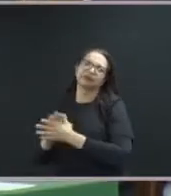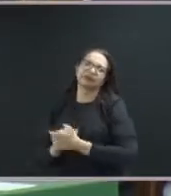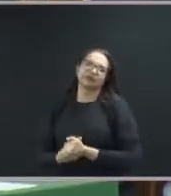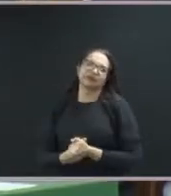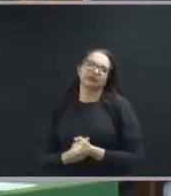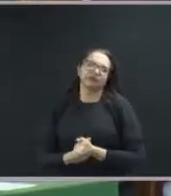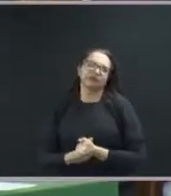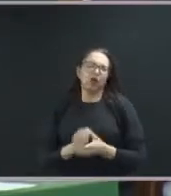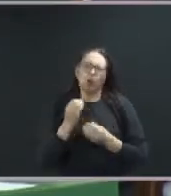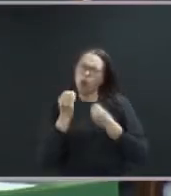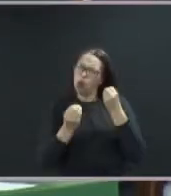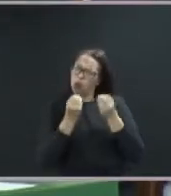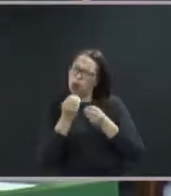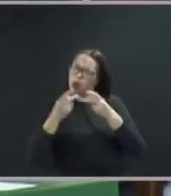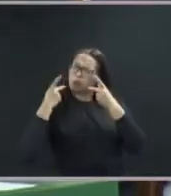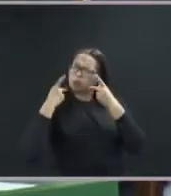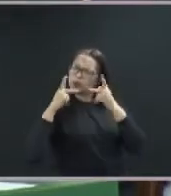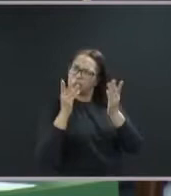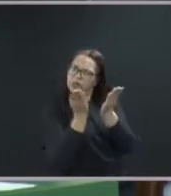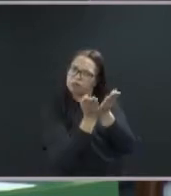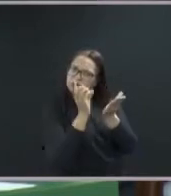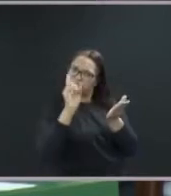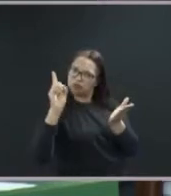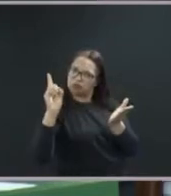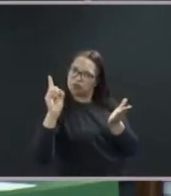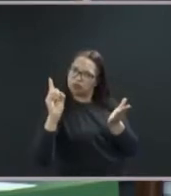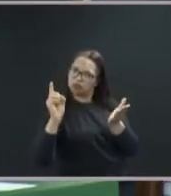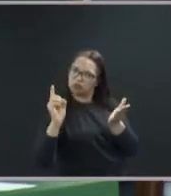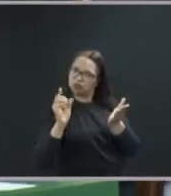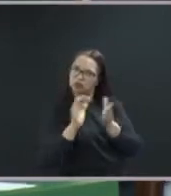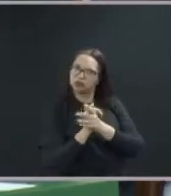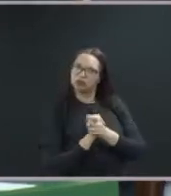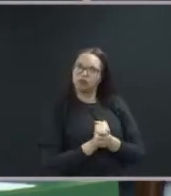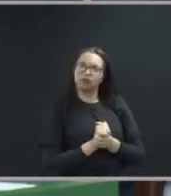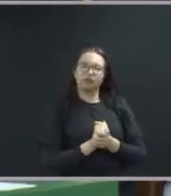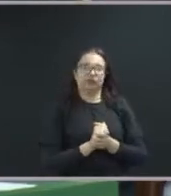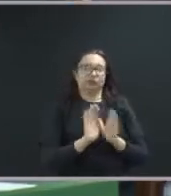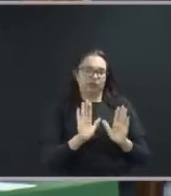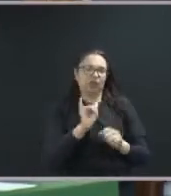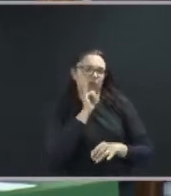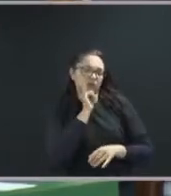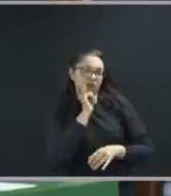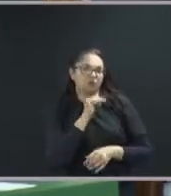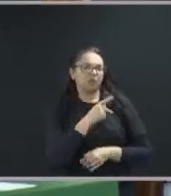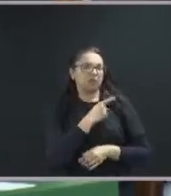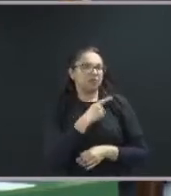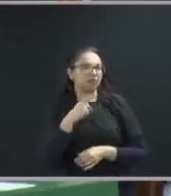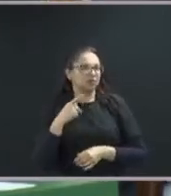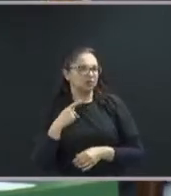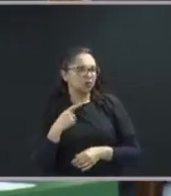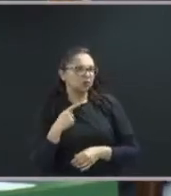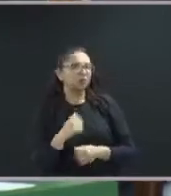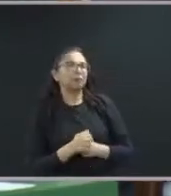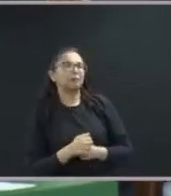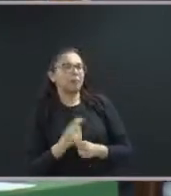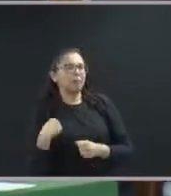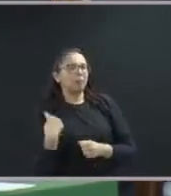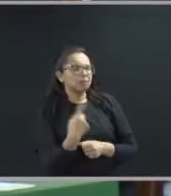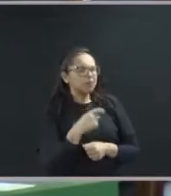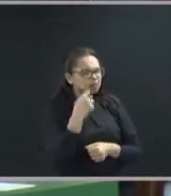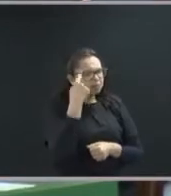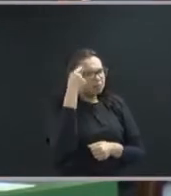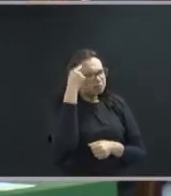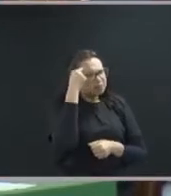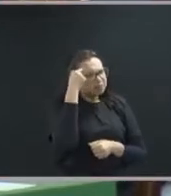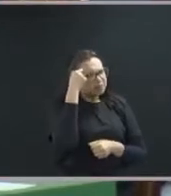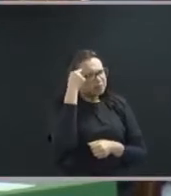pregar o evangelho não tem que criar moda, não. E os irmãos começam a falar assim, pastor, a gente tem que criar um negócio aí para trazer o